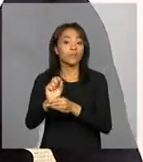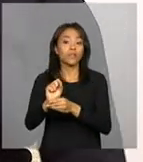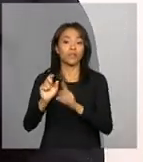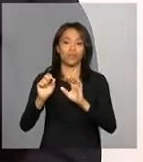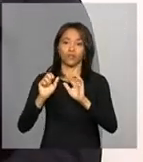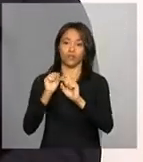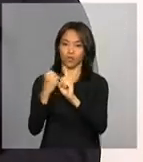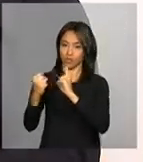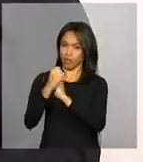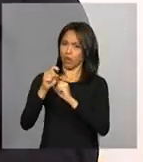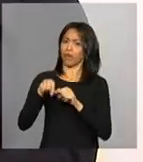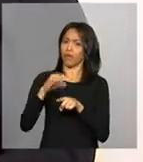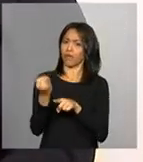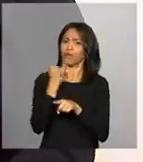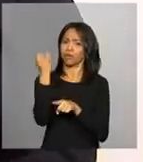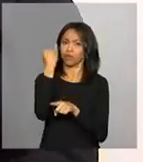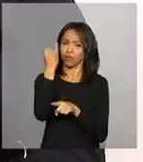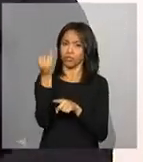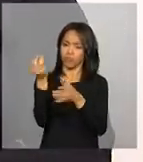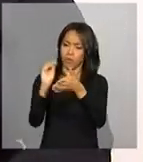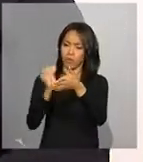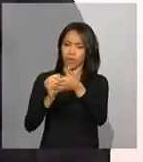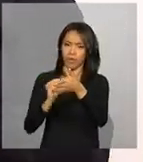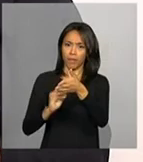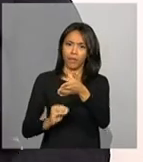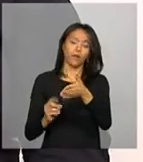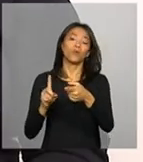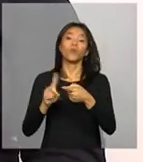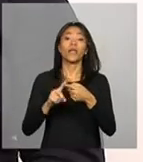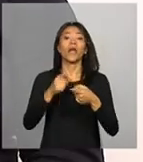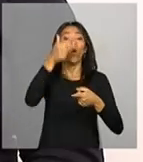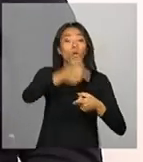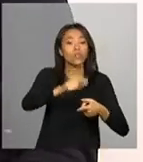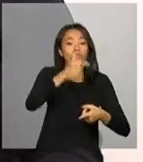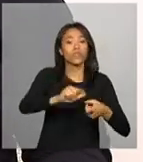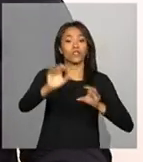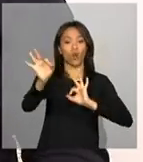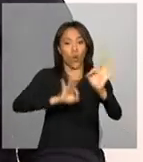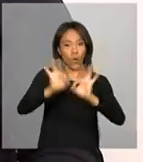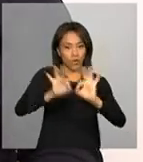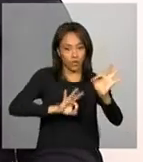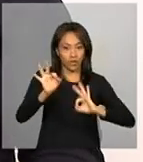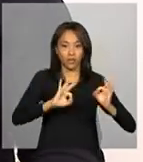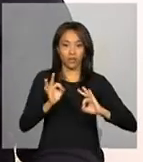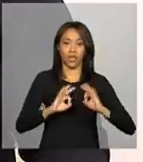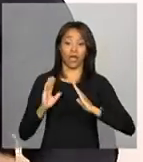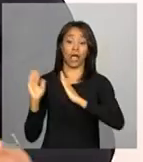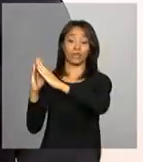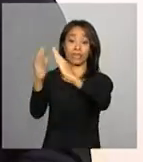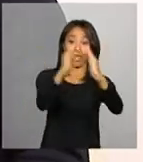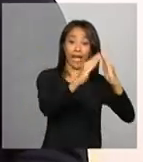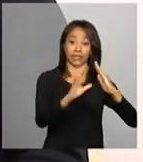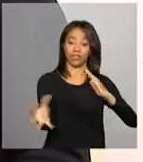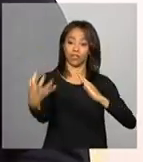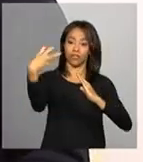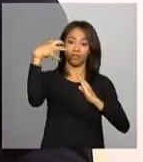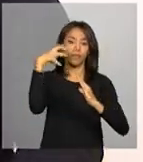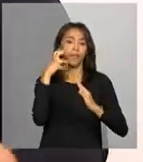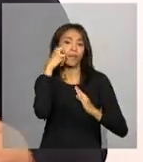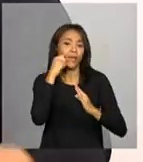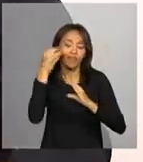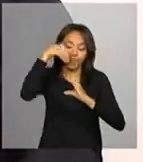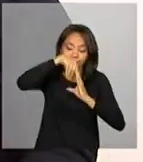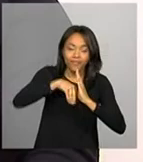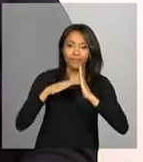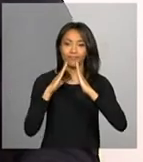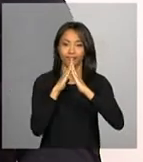que é a meta de reordenar os serviços de abrir o que que é isso Adriano até hoje